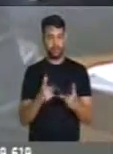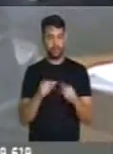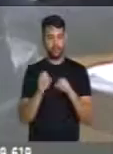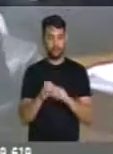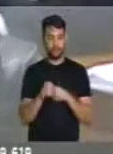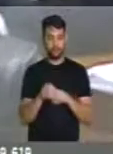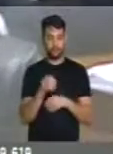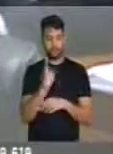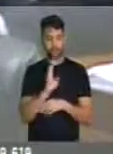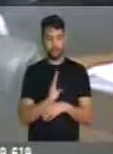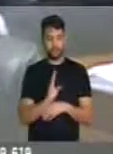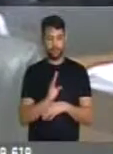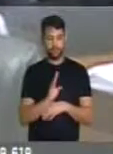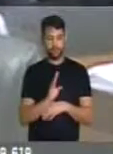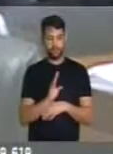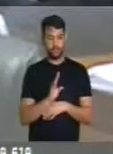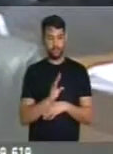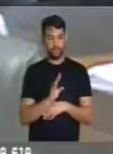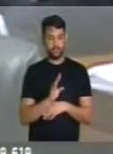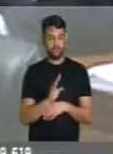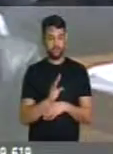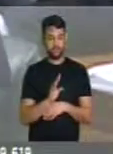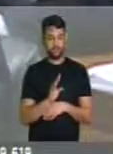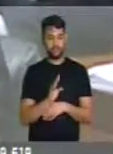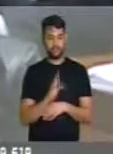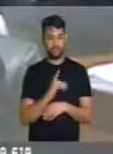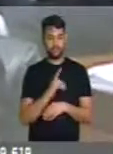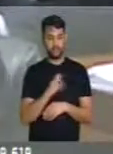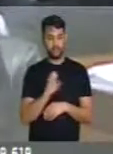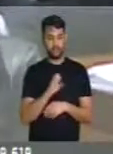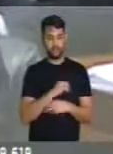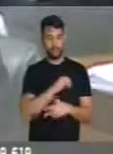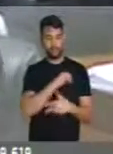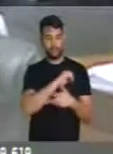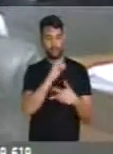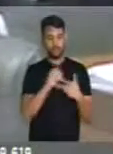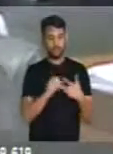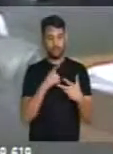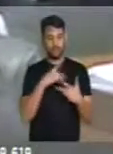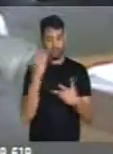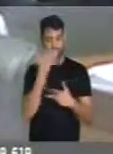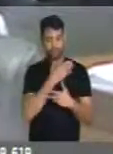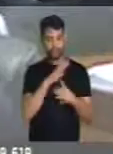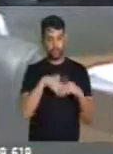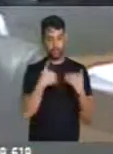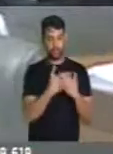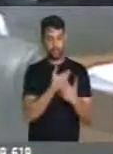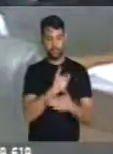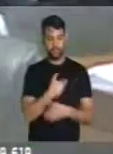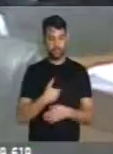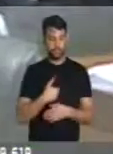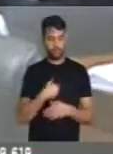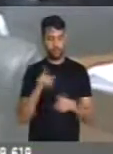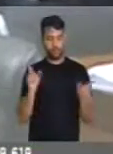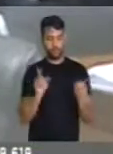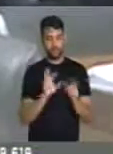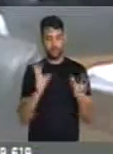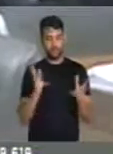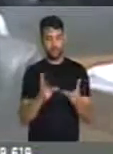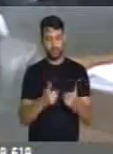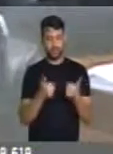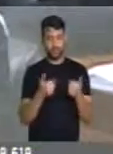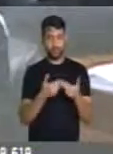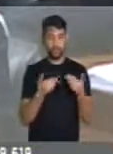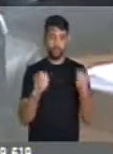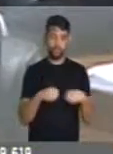da educação no brasileiro. No Brasil, está aí o Enem que acabou de provar isso, as escolas públicas caindo em qualidade.